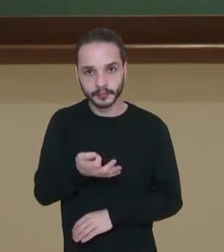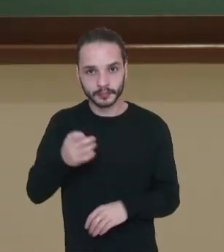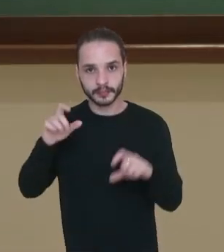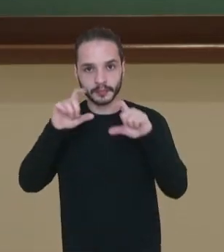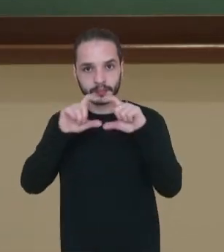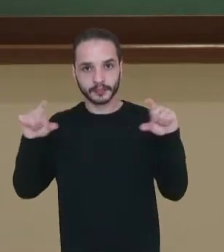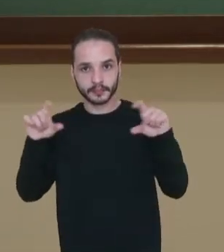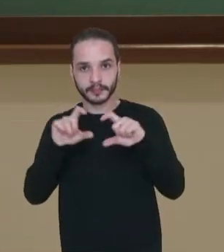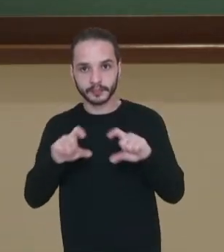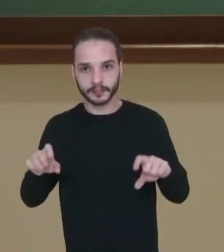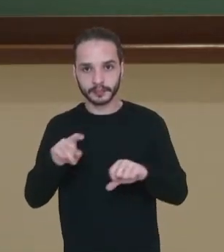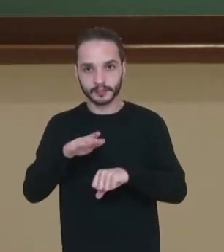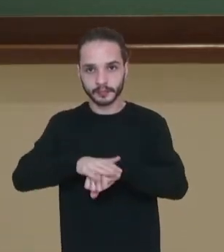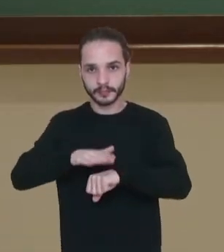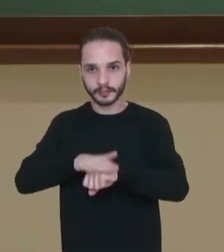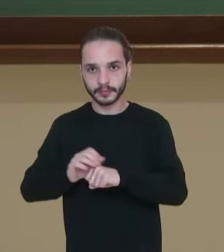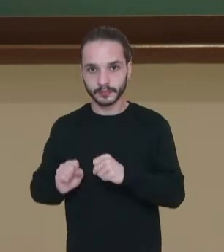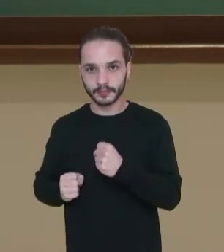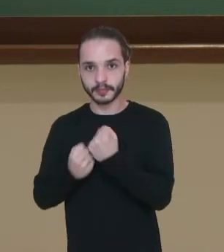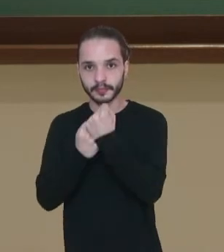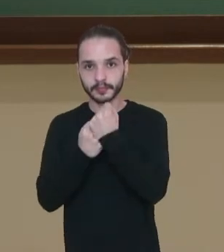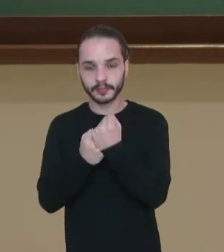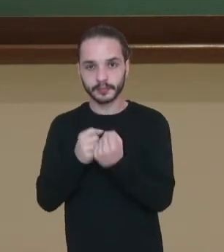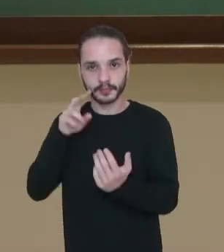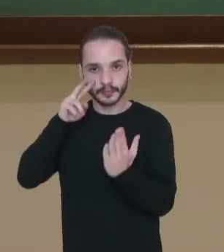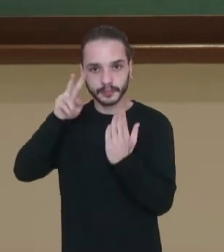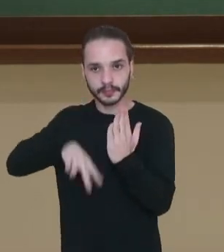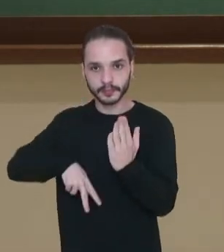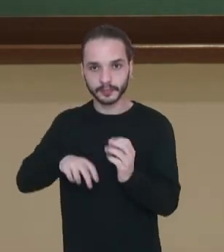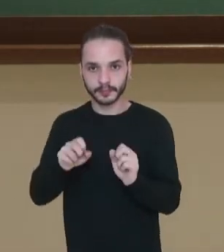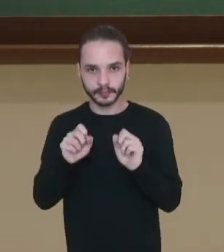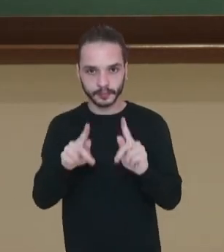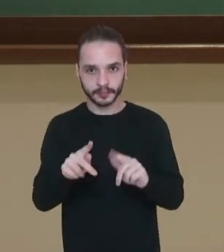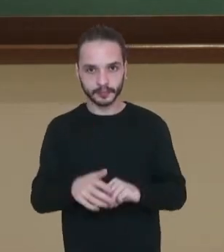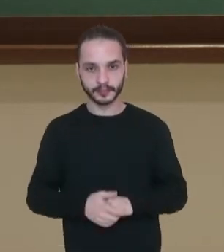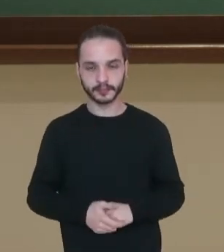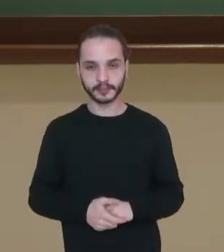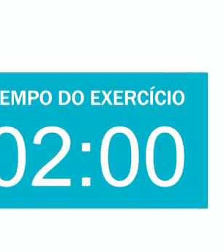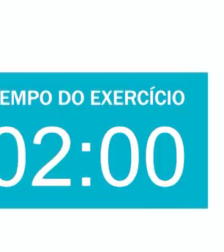desses livros impressos, tá? 2 argumentos. Bora lá!